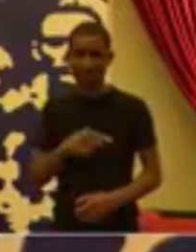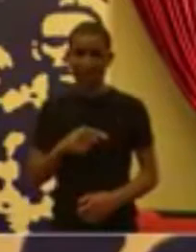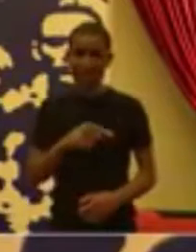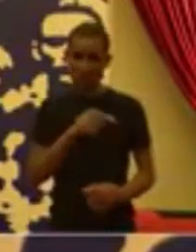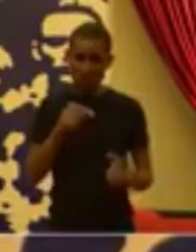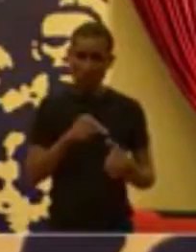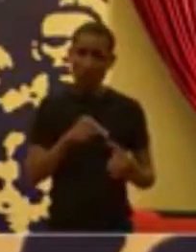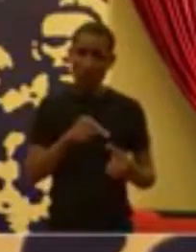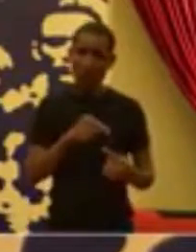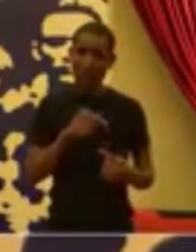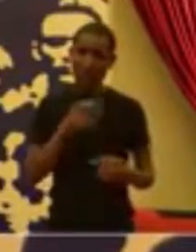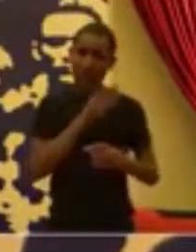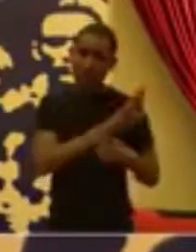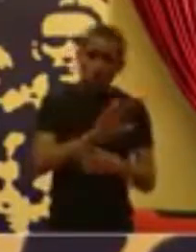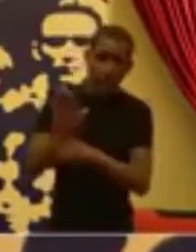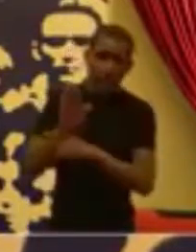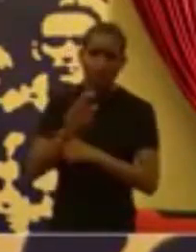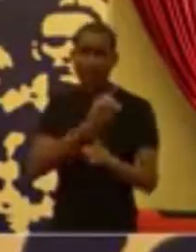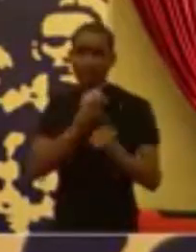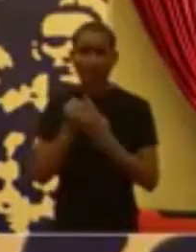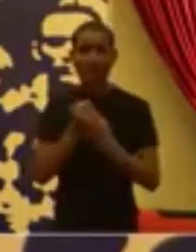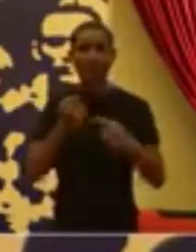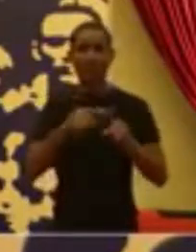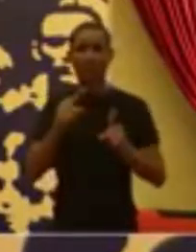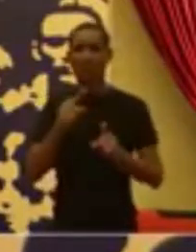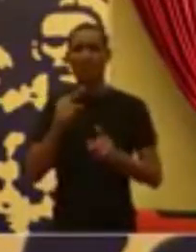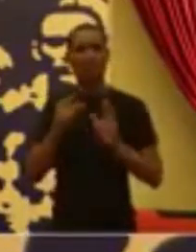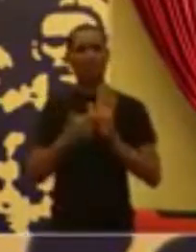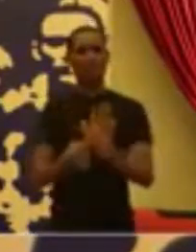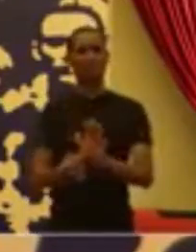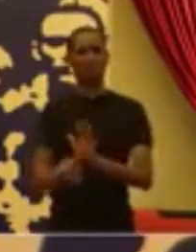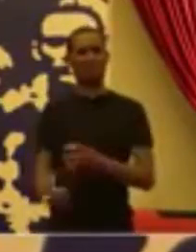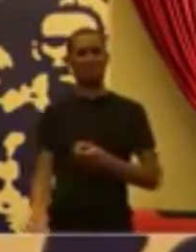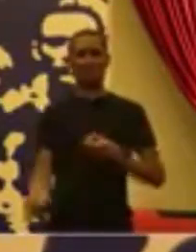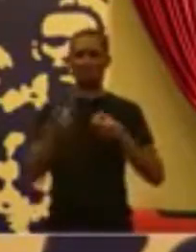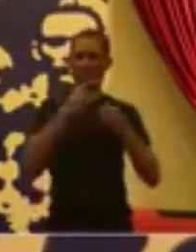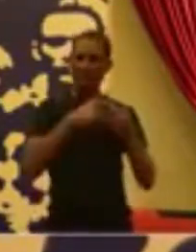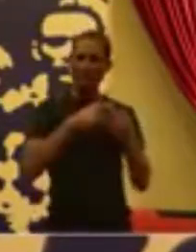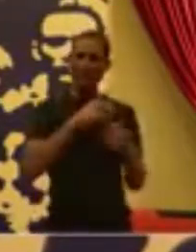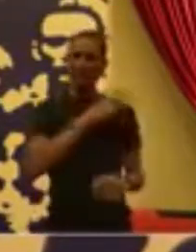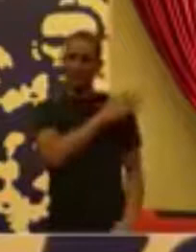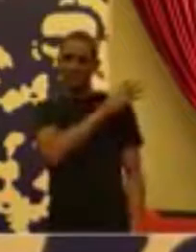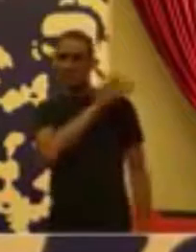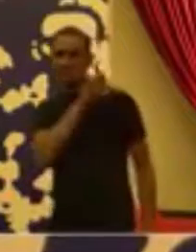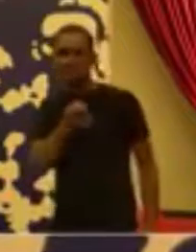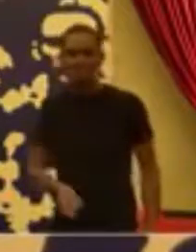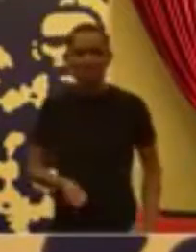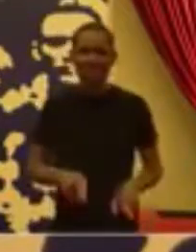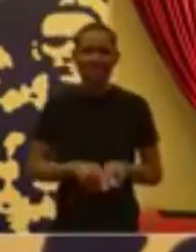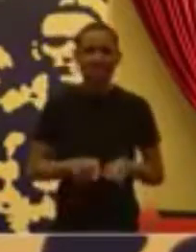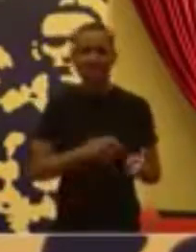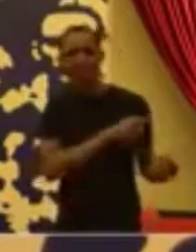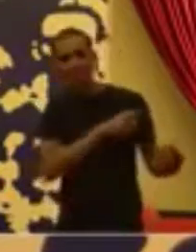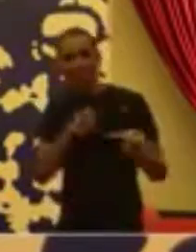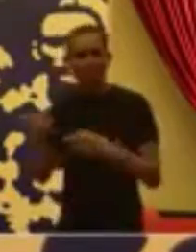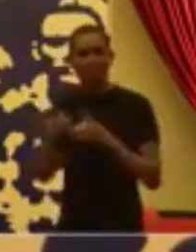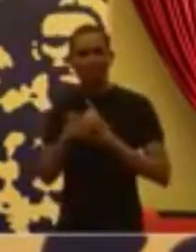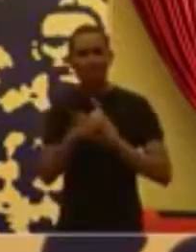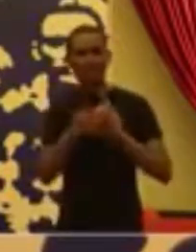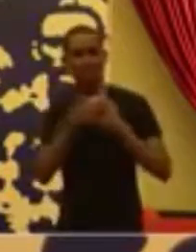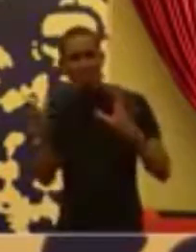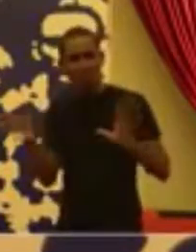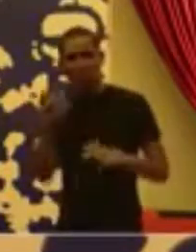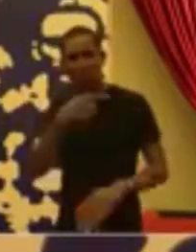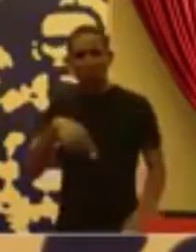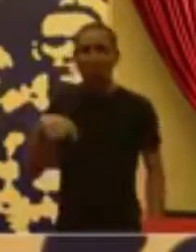demonstra que vem num retrocesso de uma ditadura e uma democracia que a gente também tem que rever